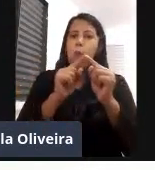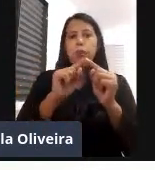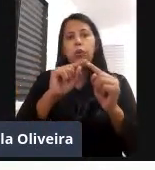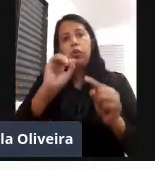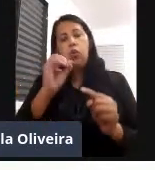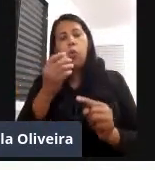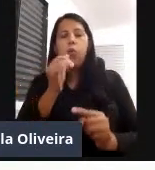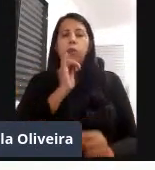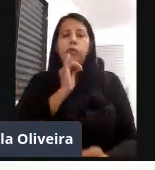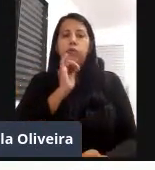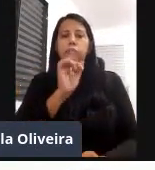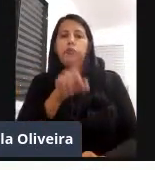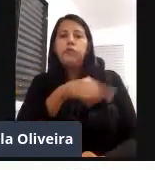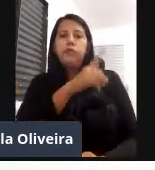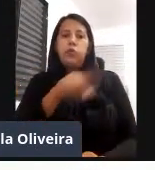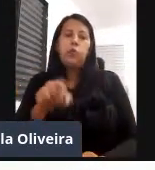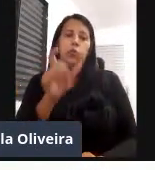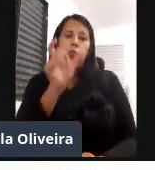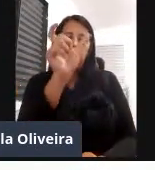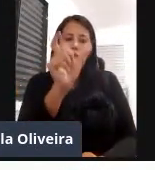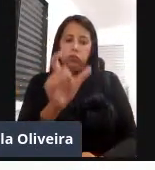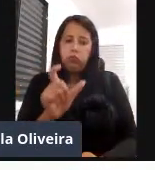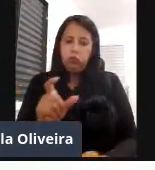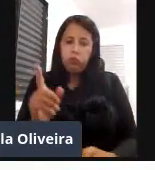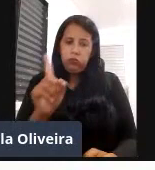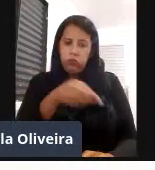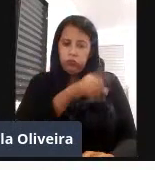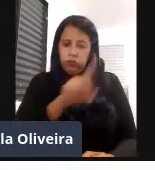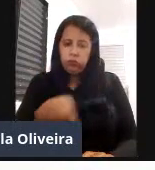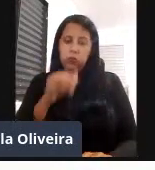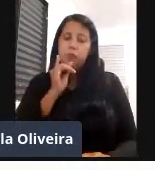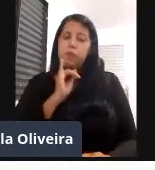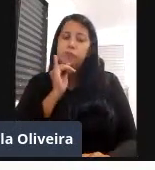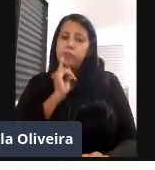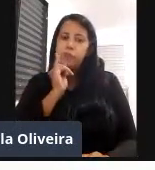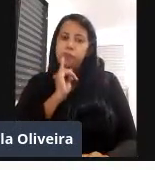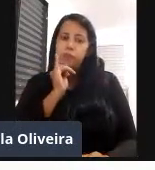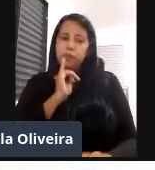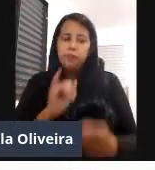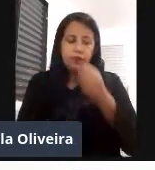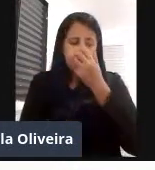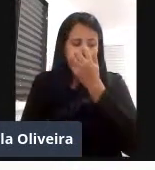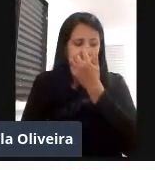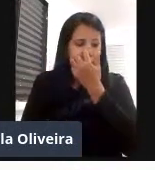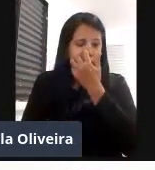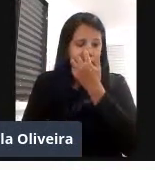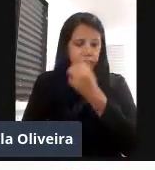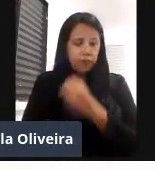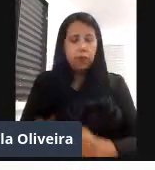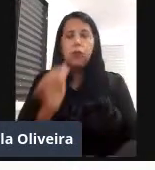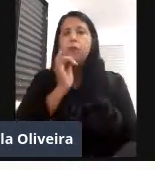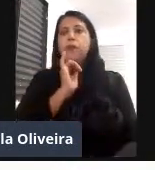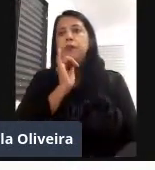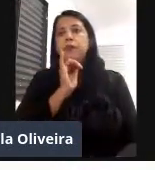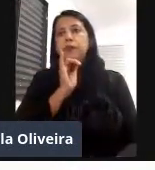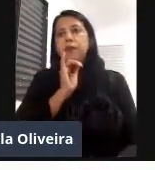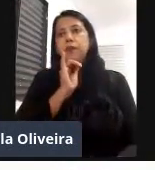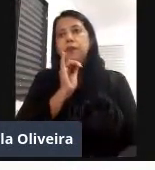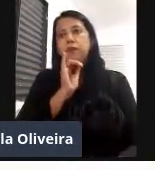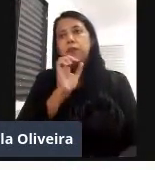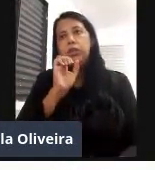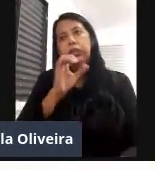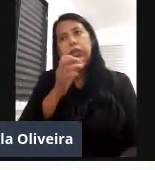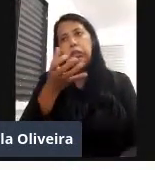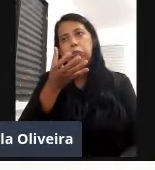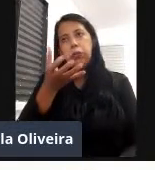levando a resultados mais precisos em buscas. Então, quando a gente vai fazer uma busca sobre algo, a gente não quer qualquer